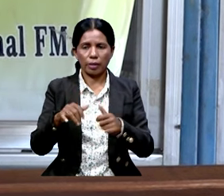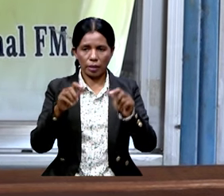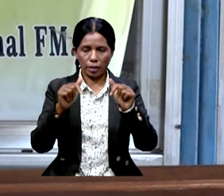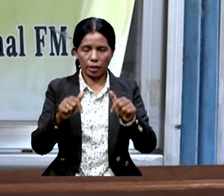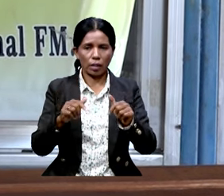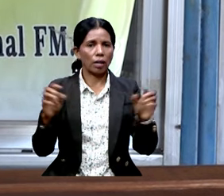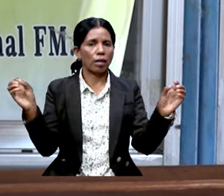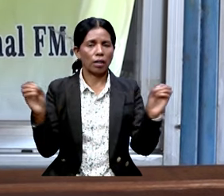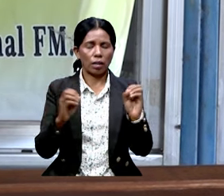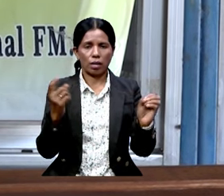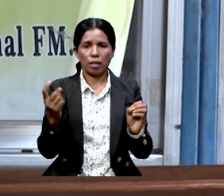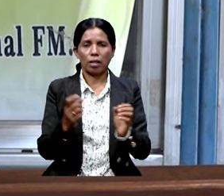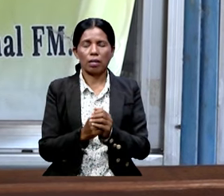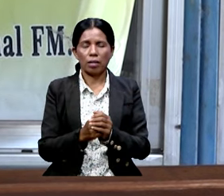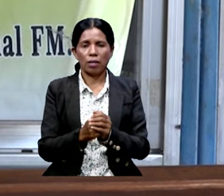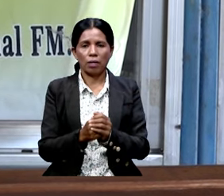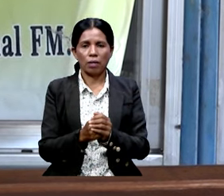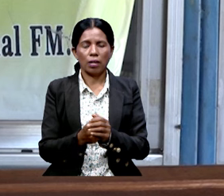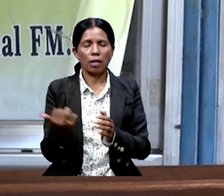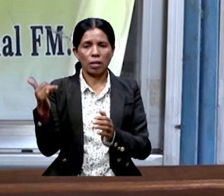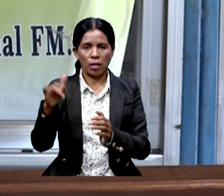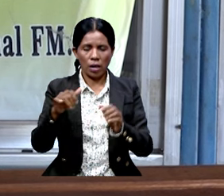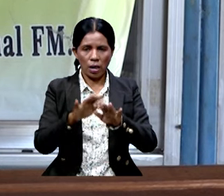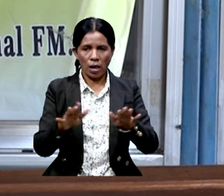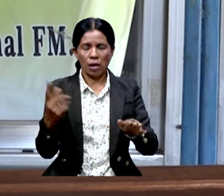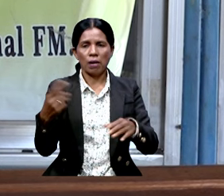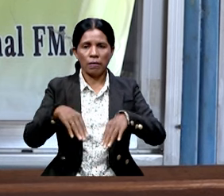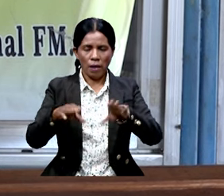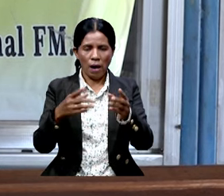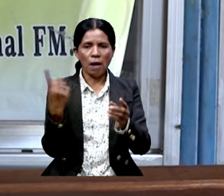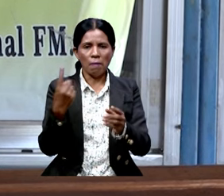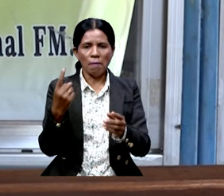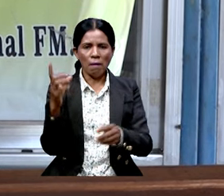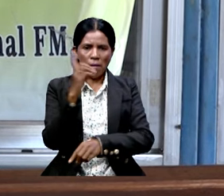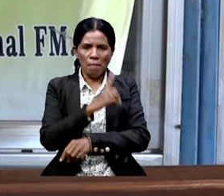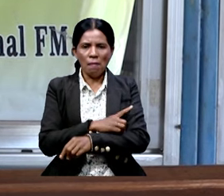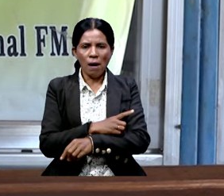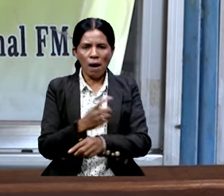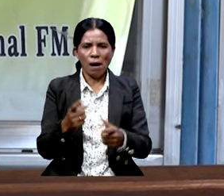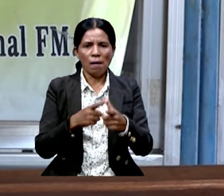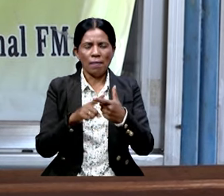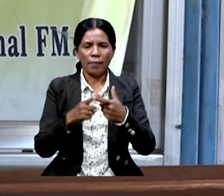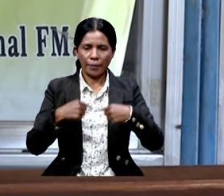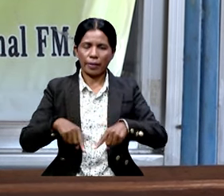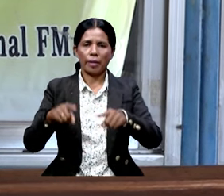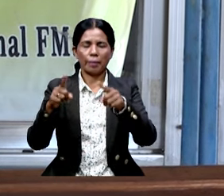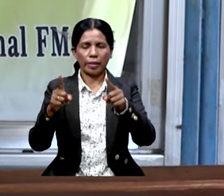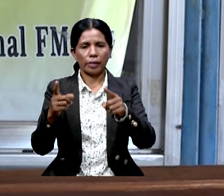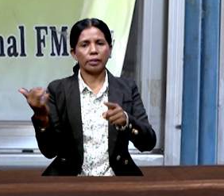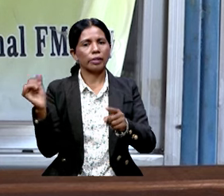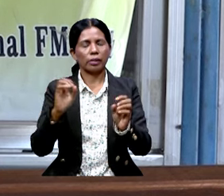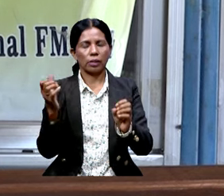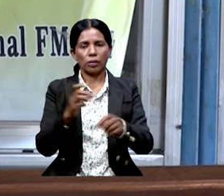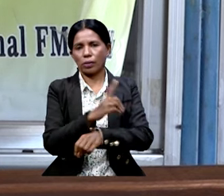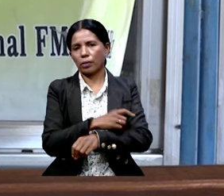laos, laos dian sila permanente na ba. E cada vez sira fang, cada vez sira la fang. Então, ita hare